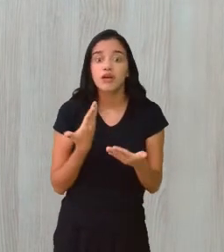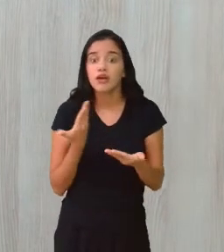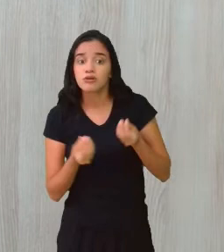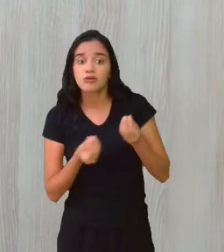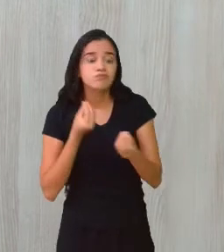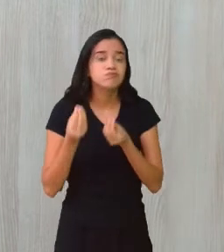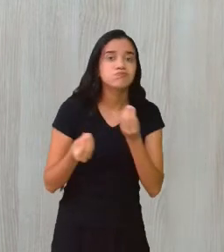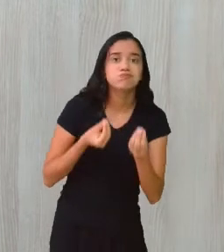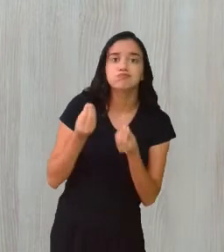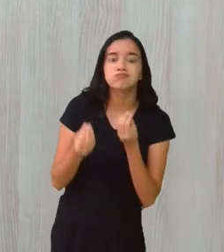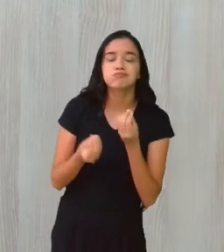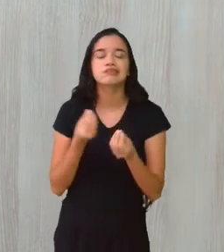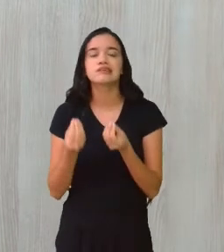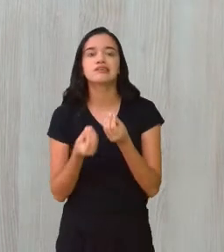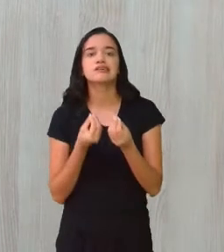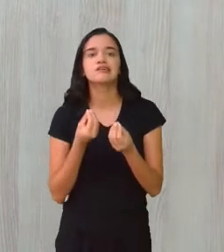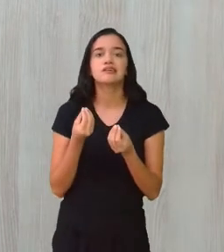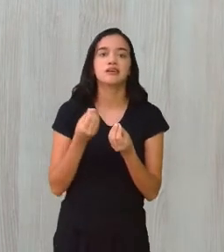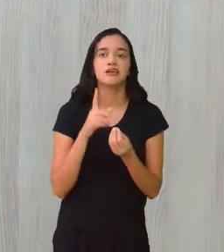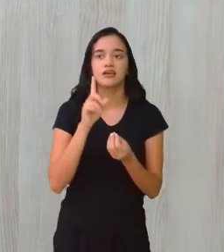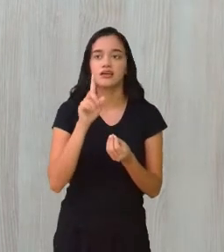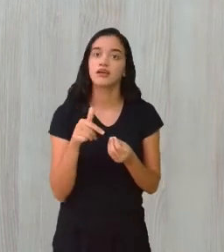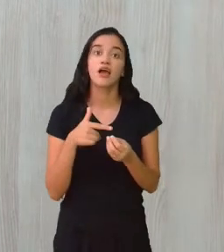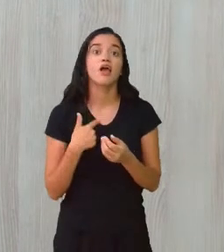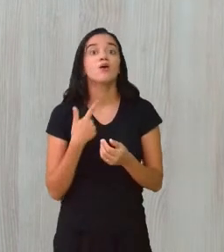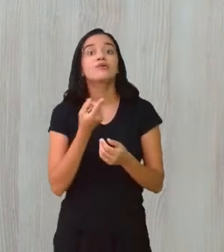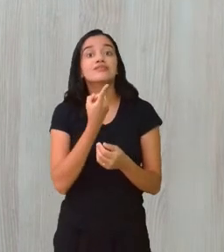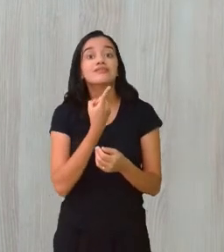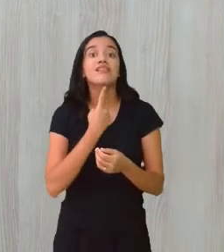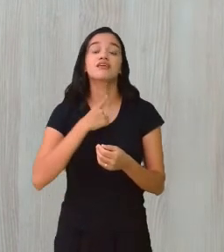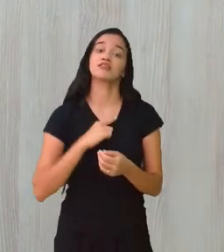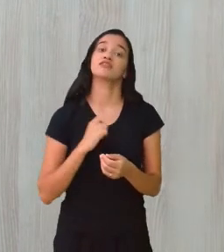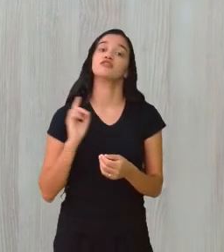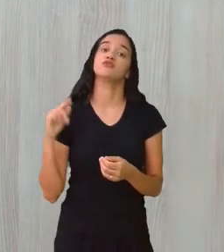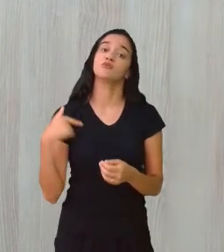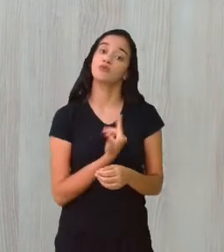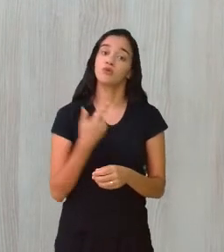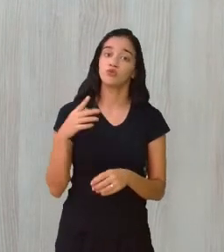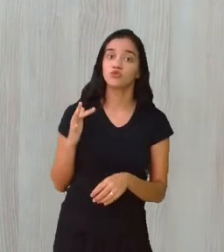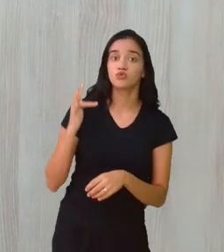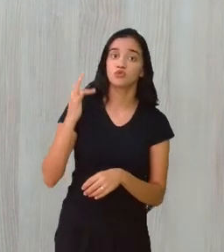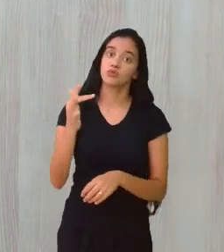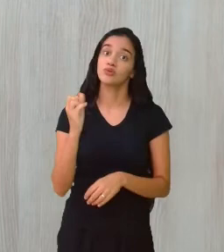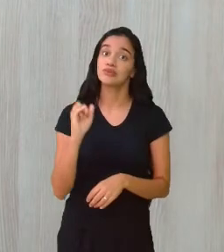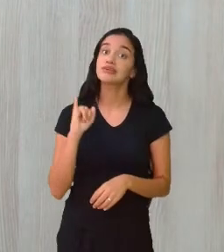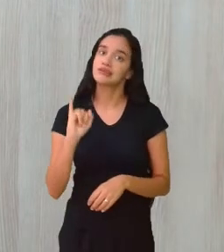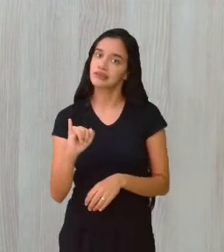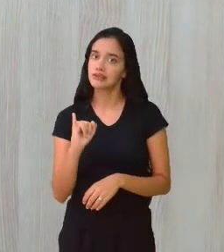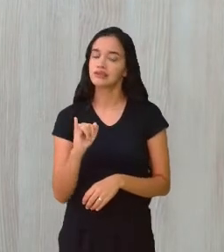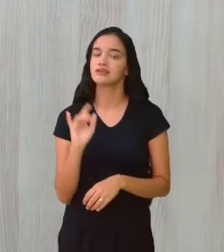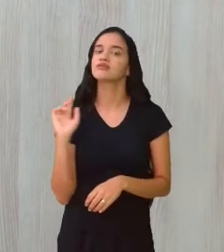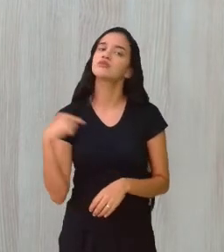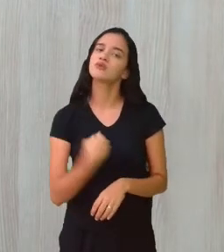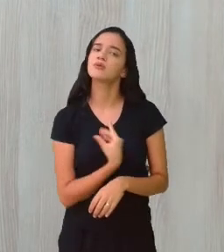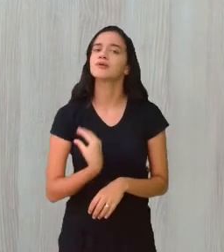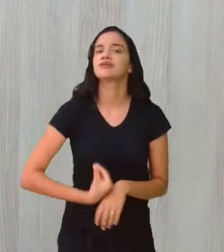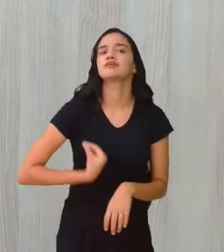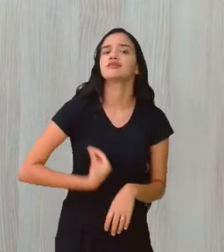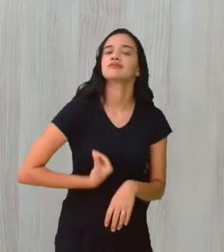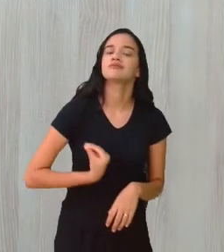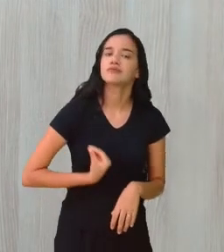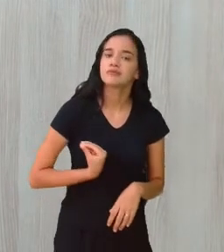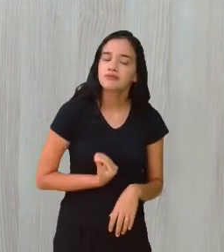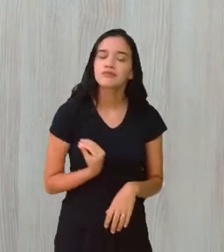onde ir, né, o que é que almeja, né, o que é que deseja para o nosso futuro. Então, se a gente está, né, vivendo essa